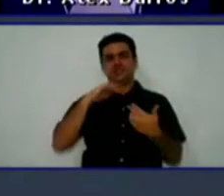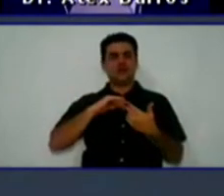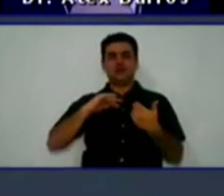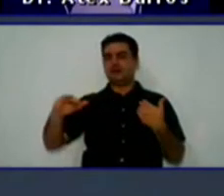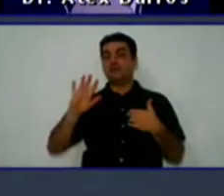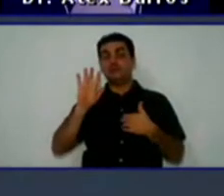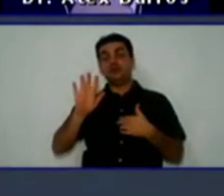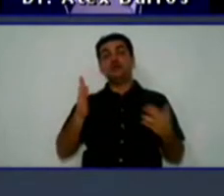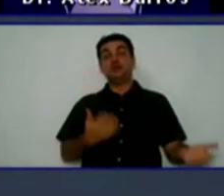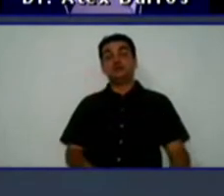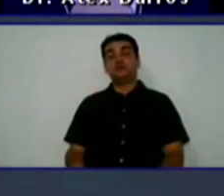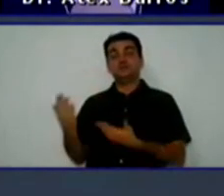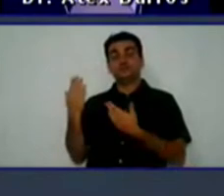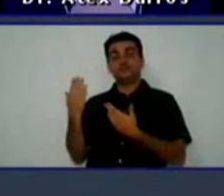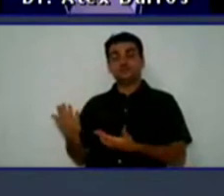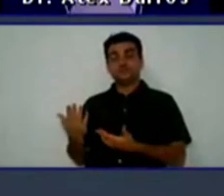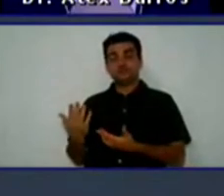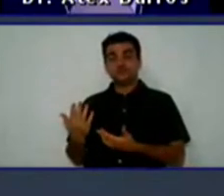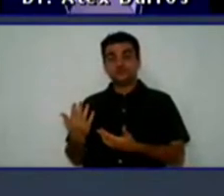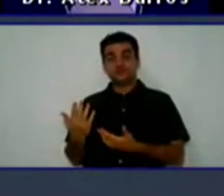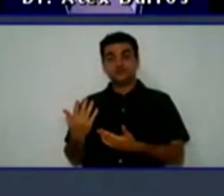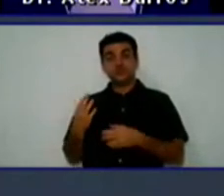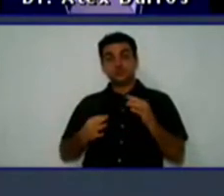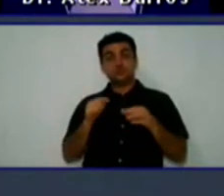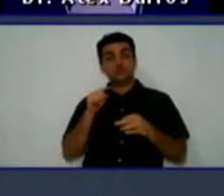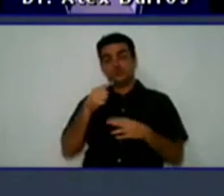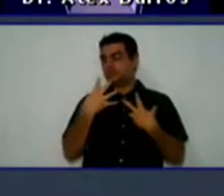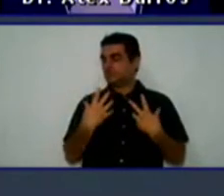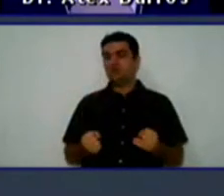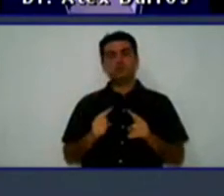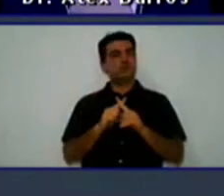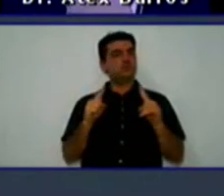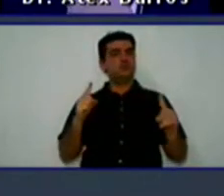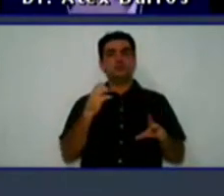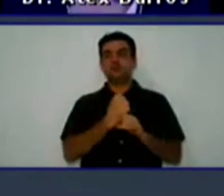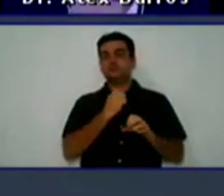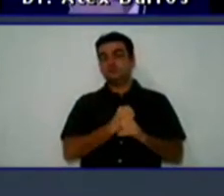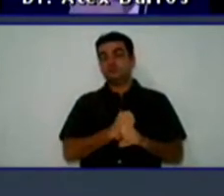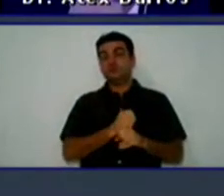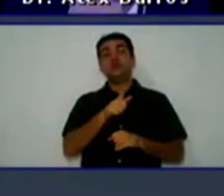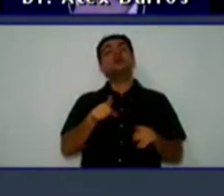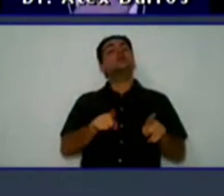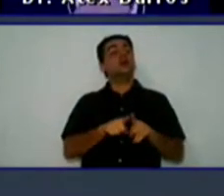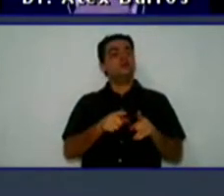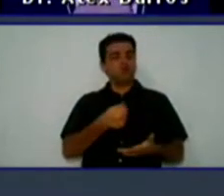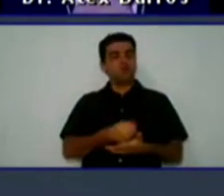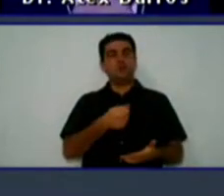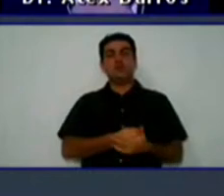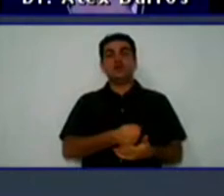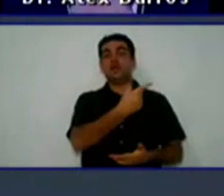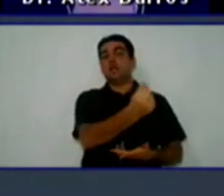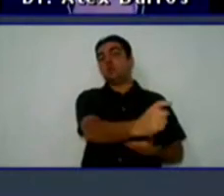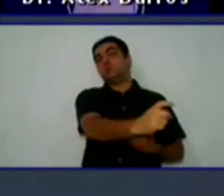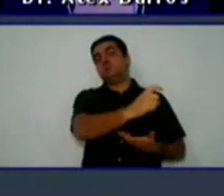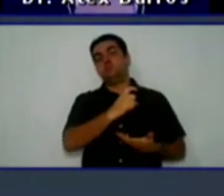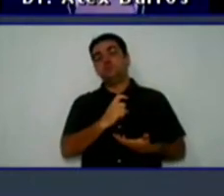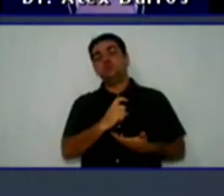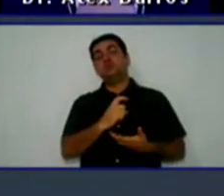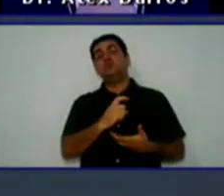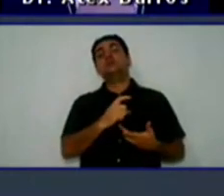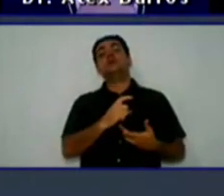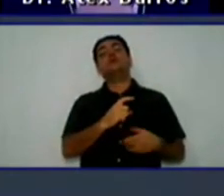agora a Sua Excelência julga desaprovadas as contas e impõe recolhimento e